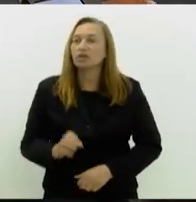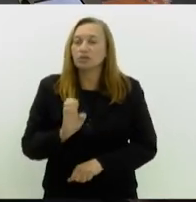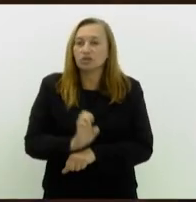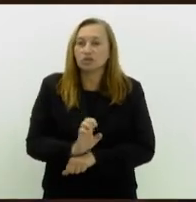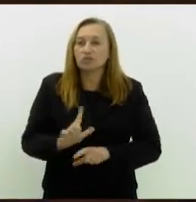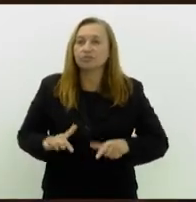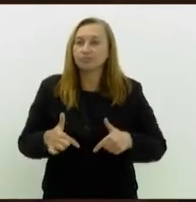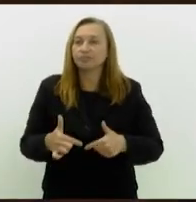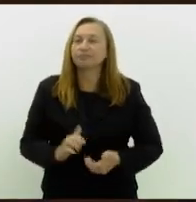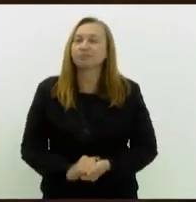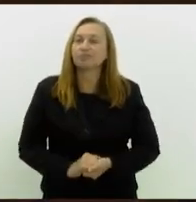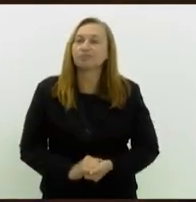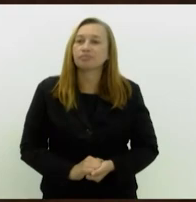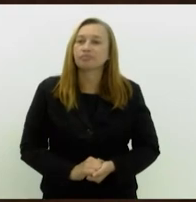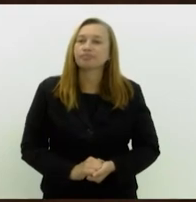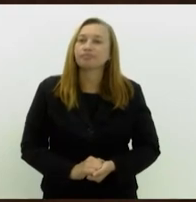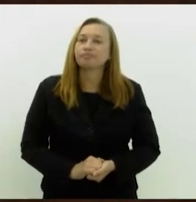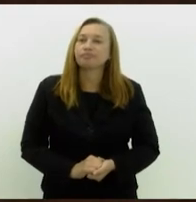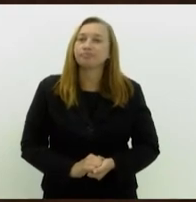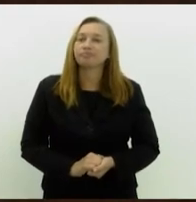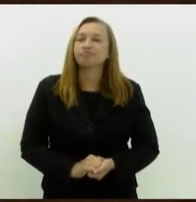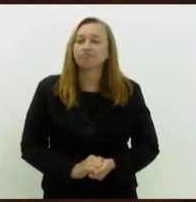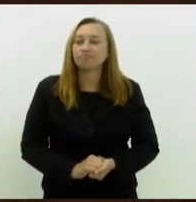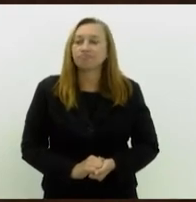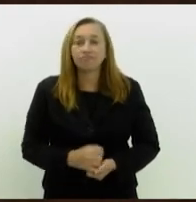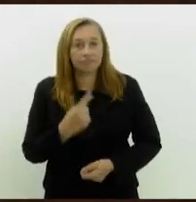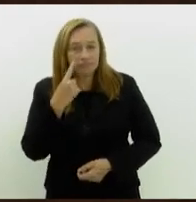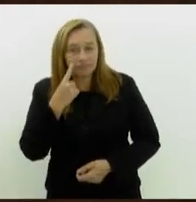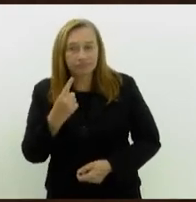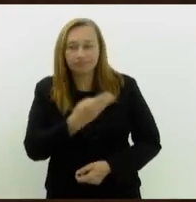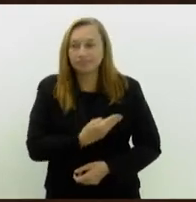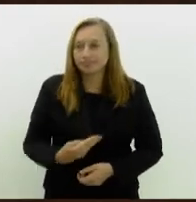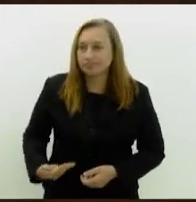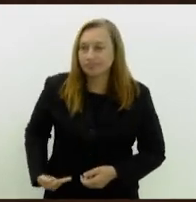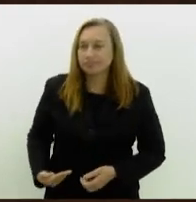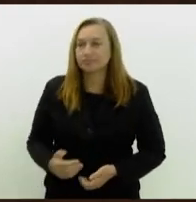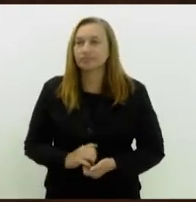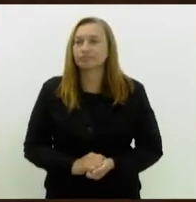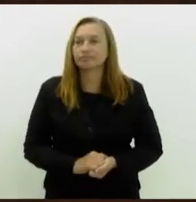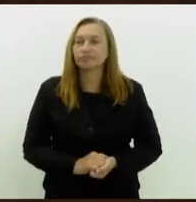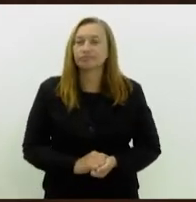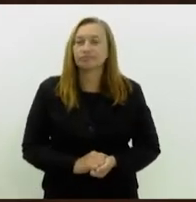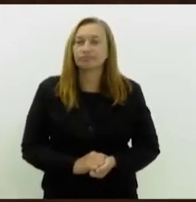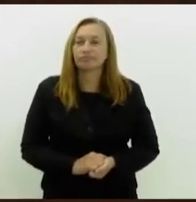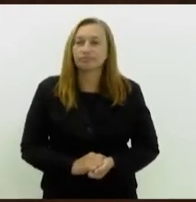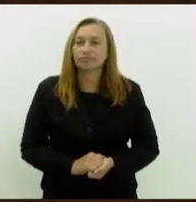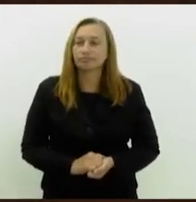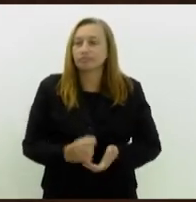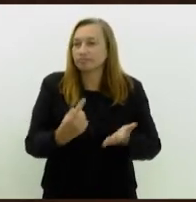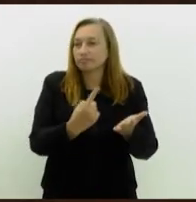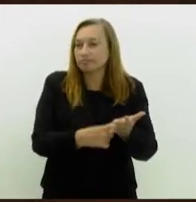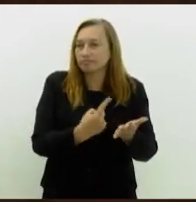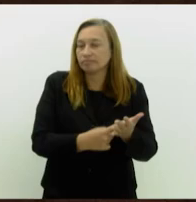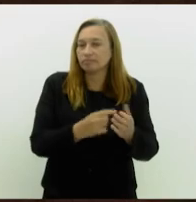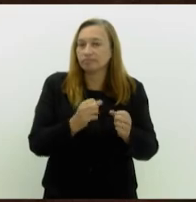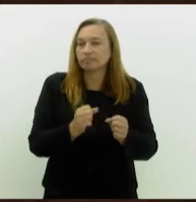funcione é disso que se trata quando a gente viu o governador lá tentando fazer os seus acordos no ano de eleição e